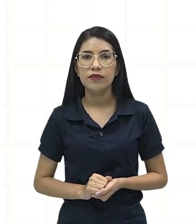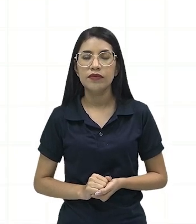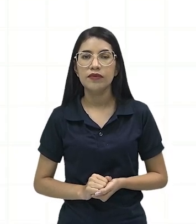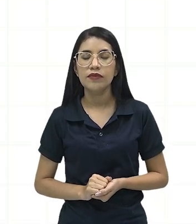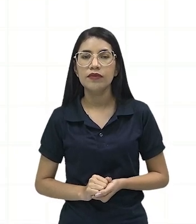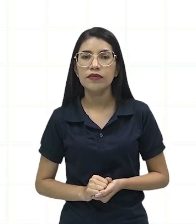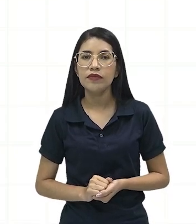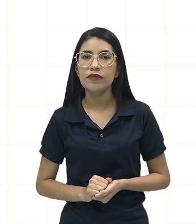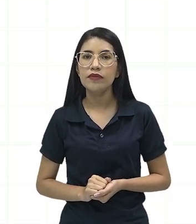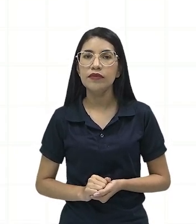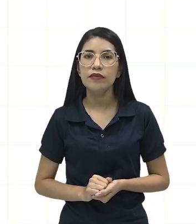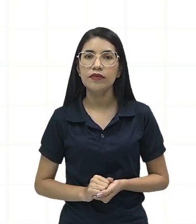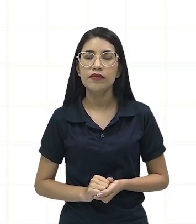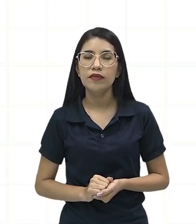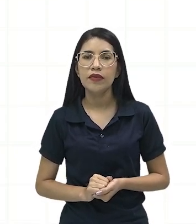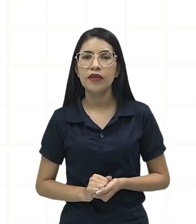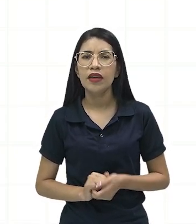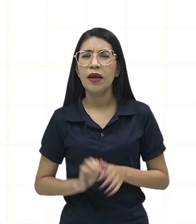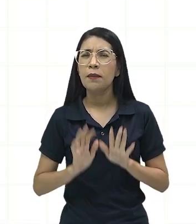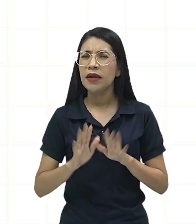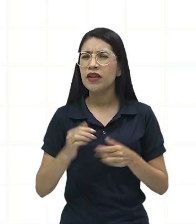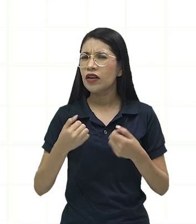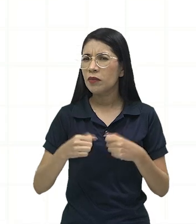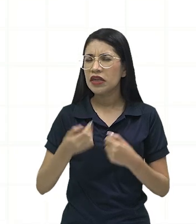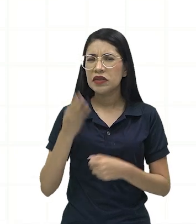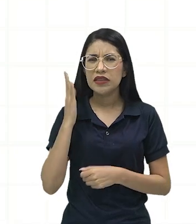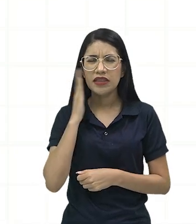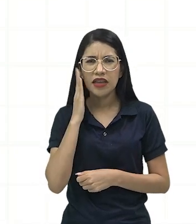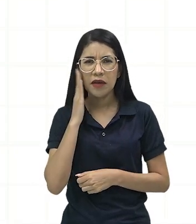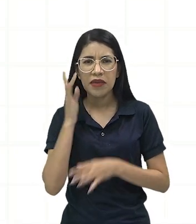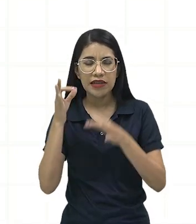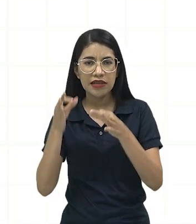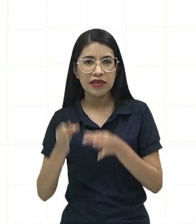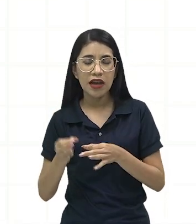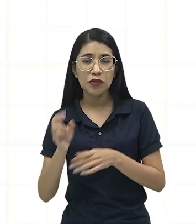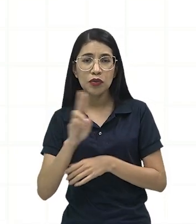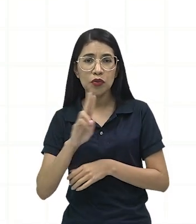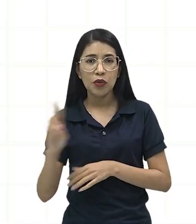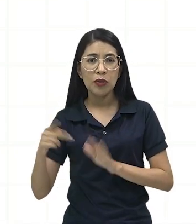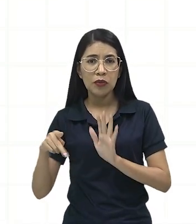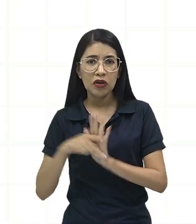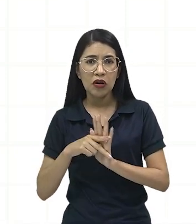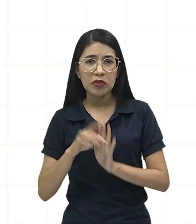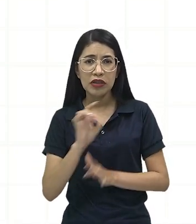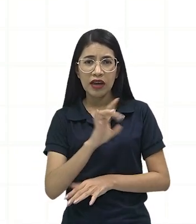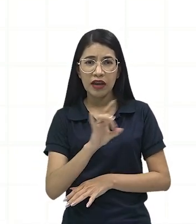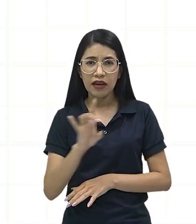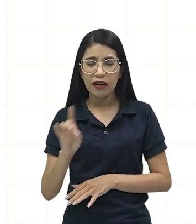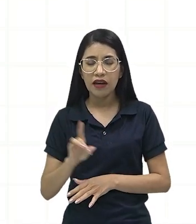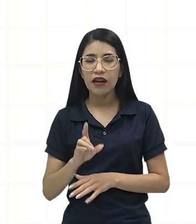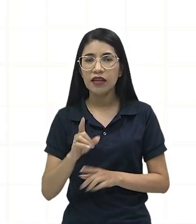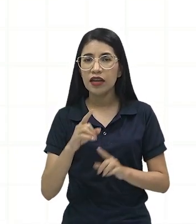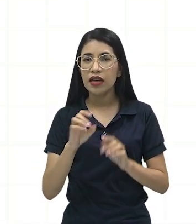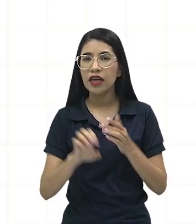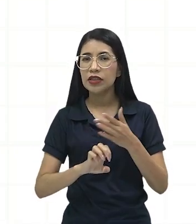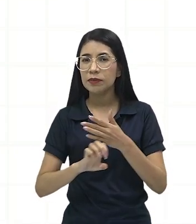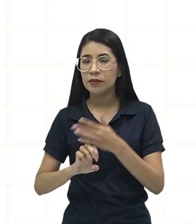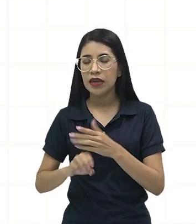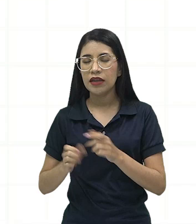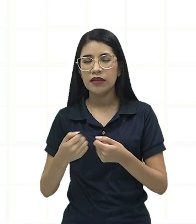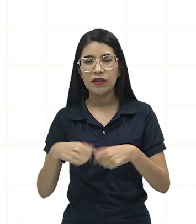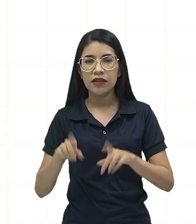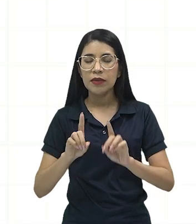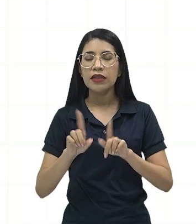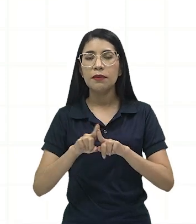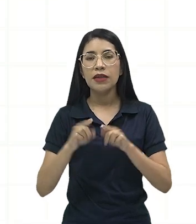Pantroglodites, Homo sapiens. Ah, professor, eu preciso saber o nome científico de cada espécie? Não, mas você precisa saber como é